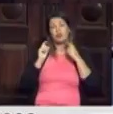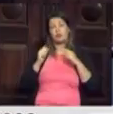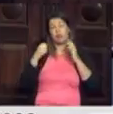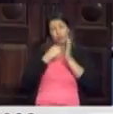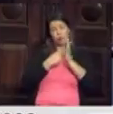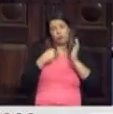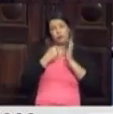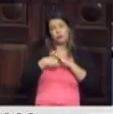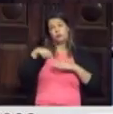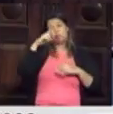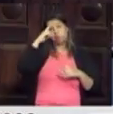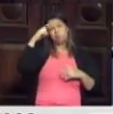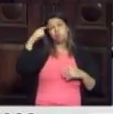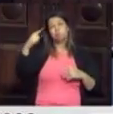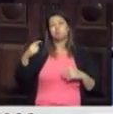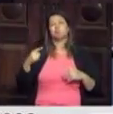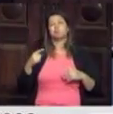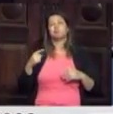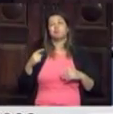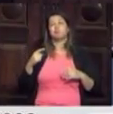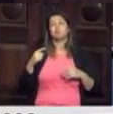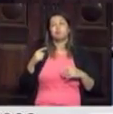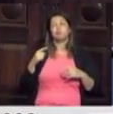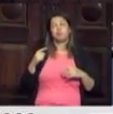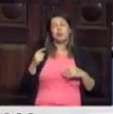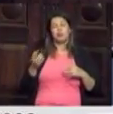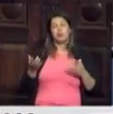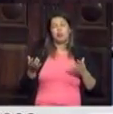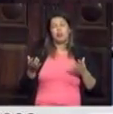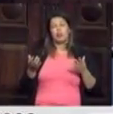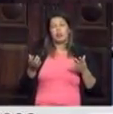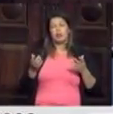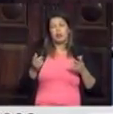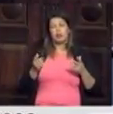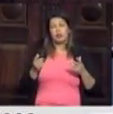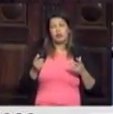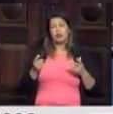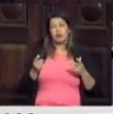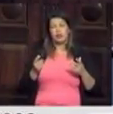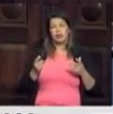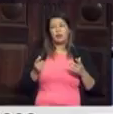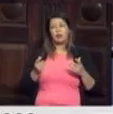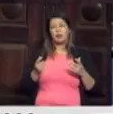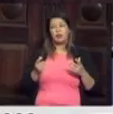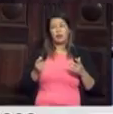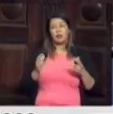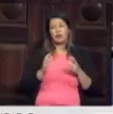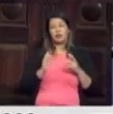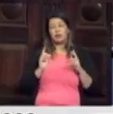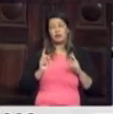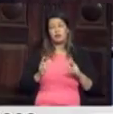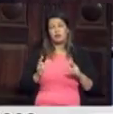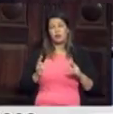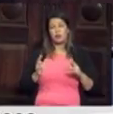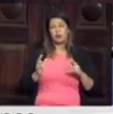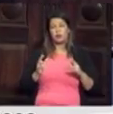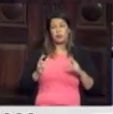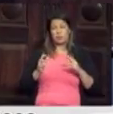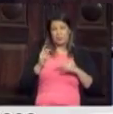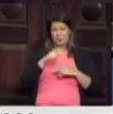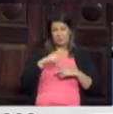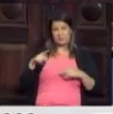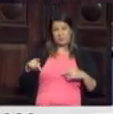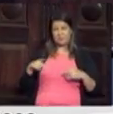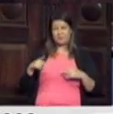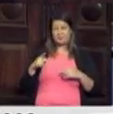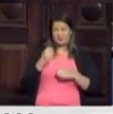mulheres. Tenho muito apreço pela categoria de cotidiano. Faço aqui referência a uma educadora que nos deixou no ano passado, professora Regina